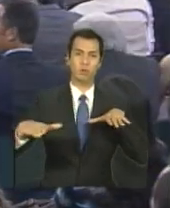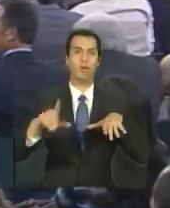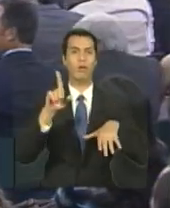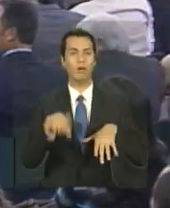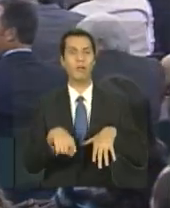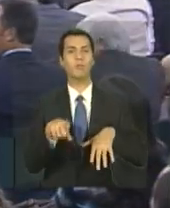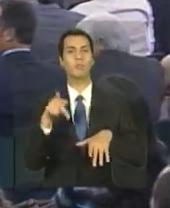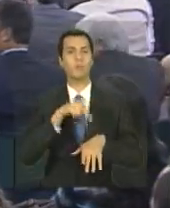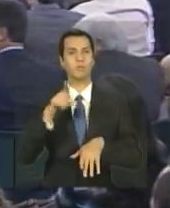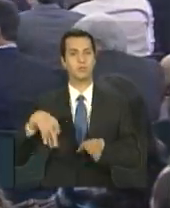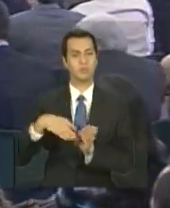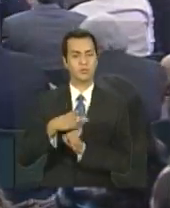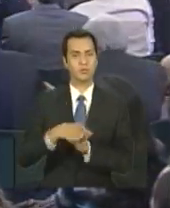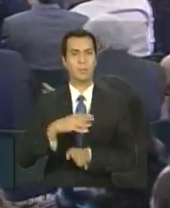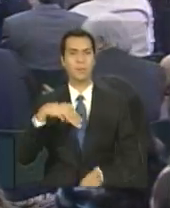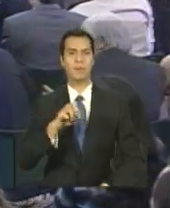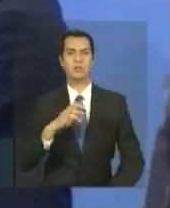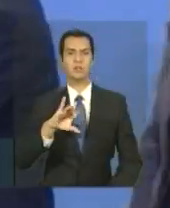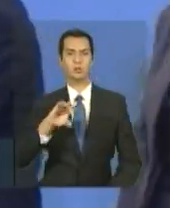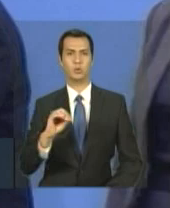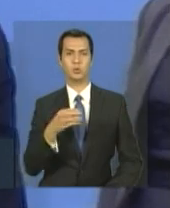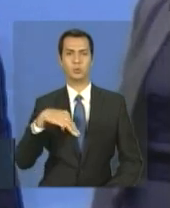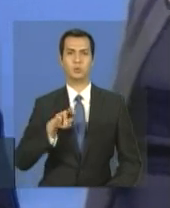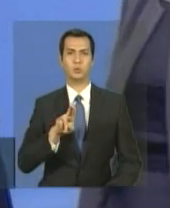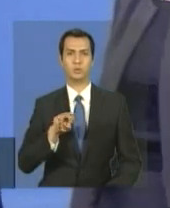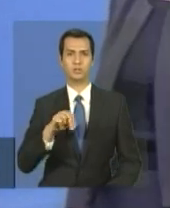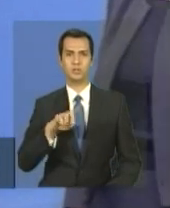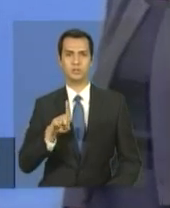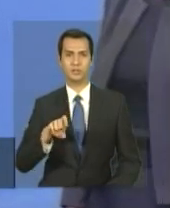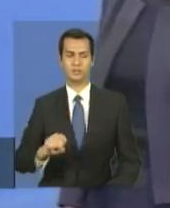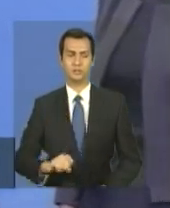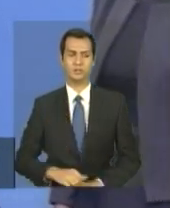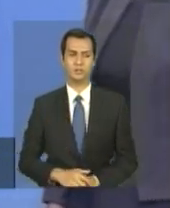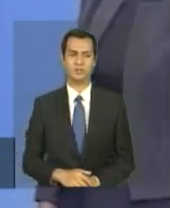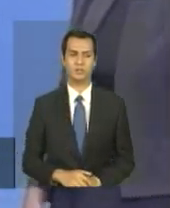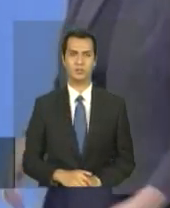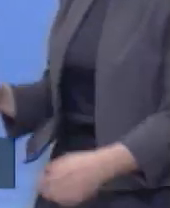do professor Márcio Muniz de Farias.